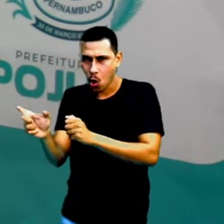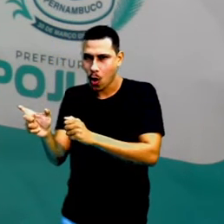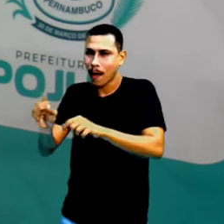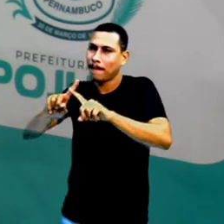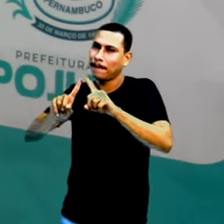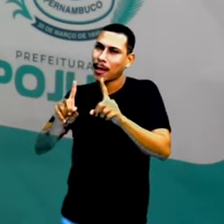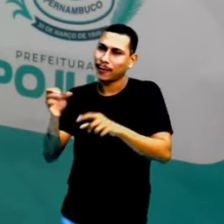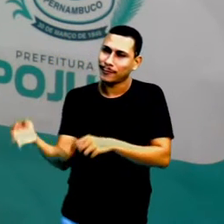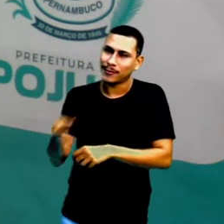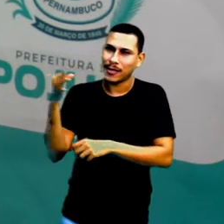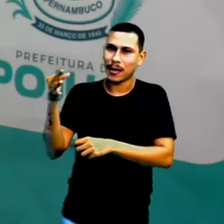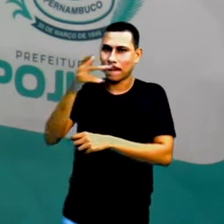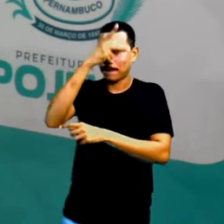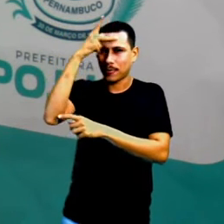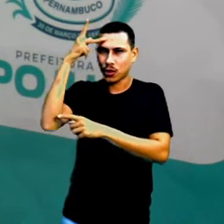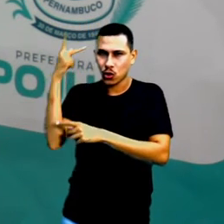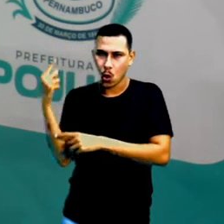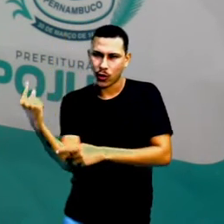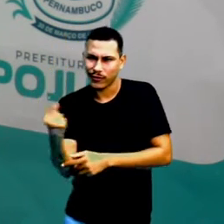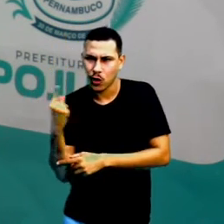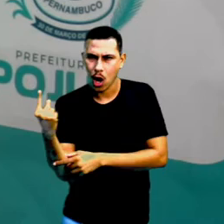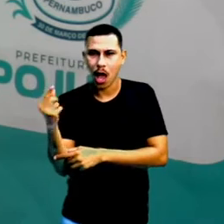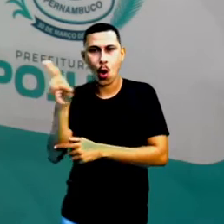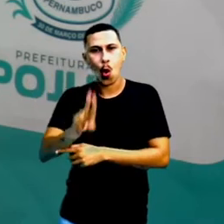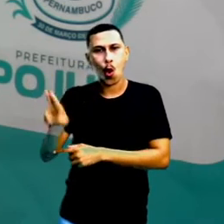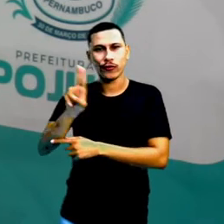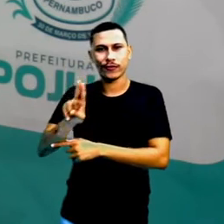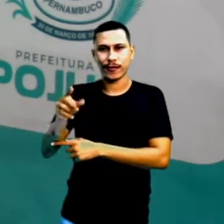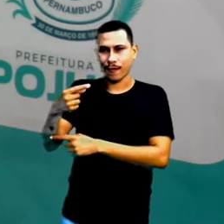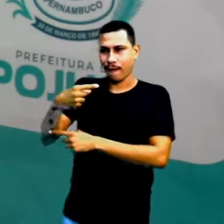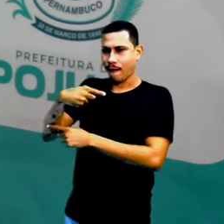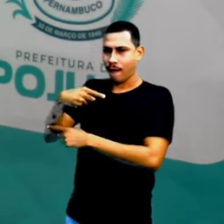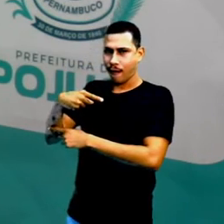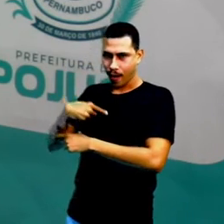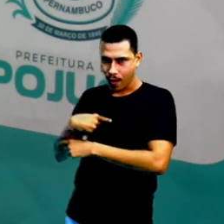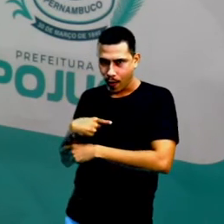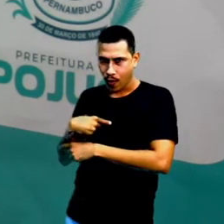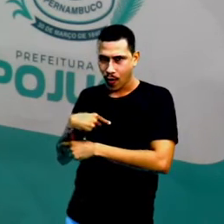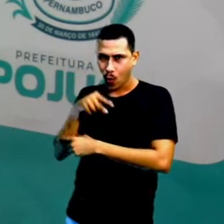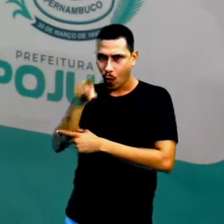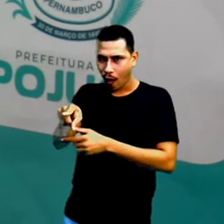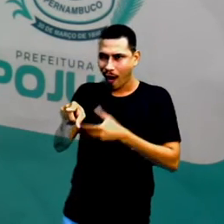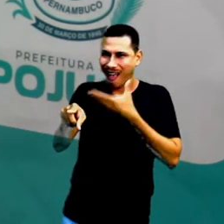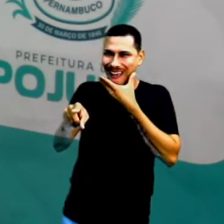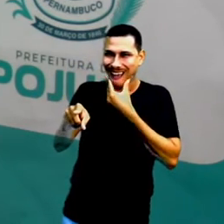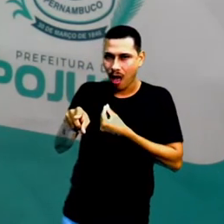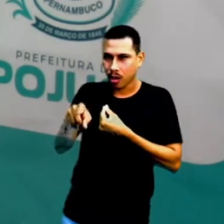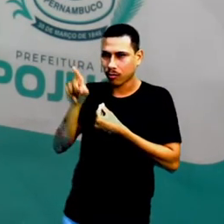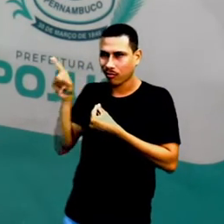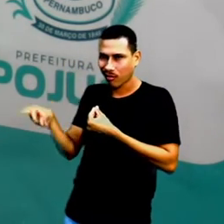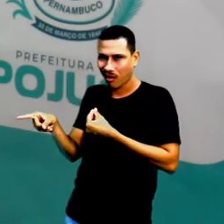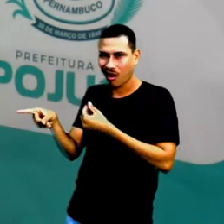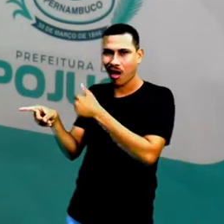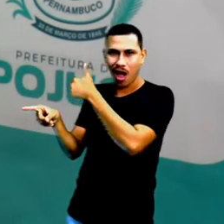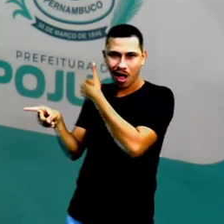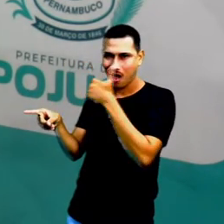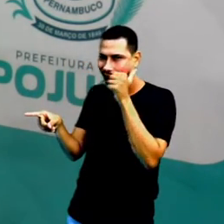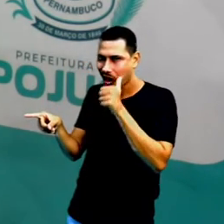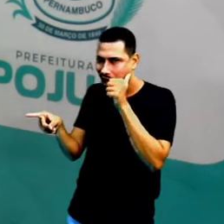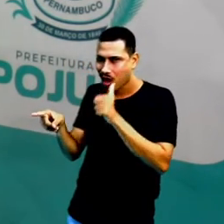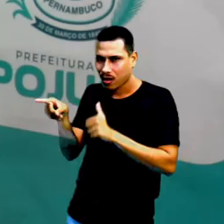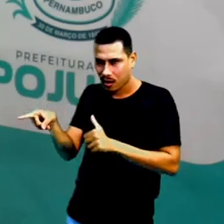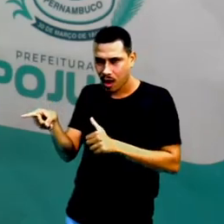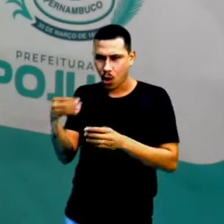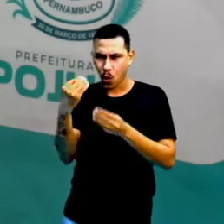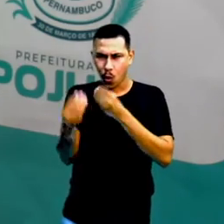terceira pessoa do singular, que é he, she e it. Tranquilo? Então, nós temos aqui como